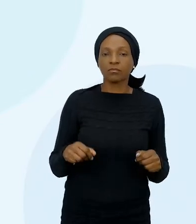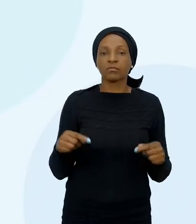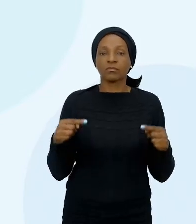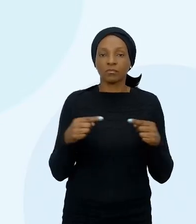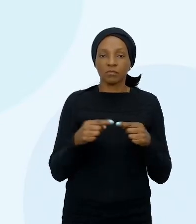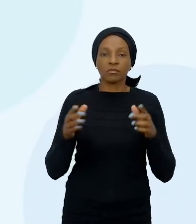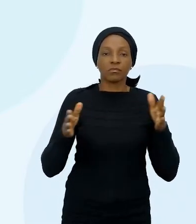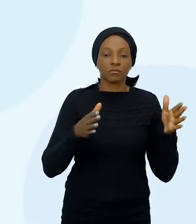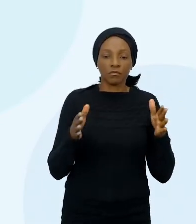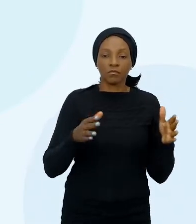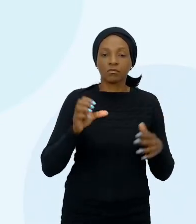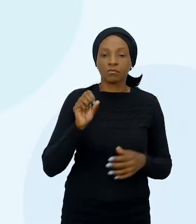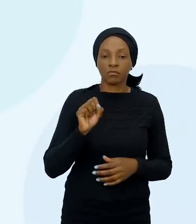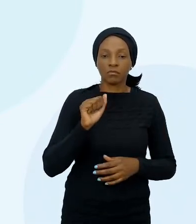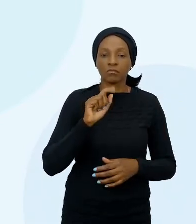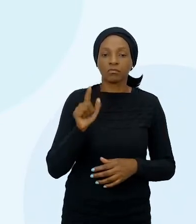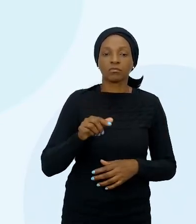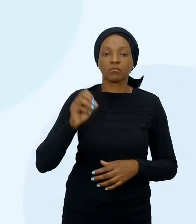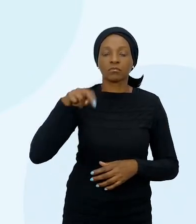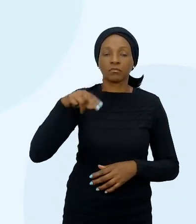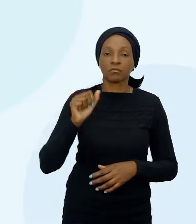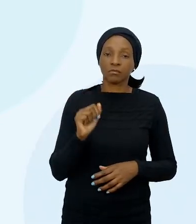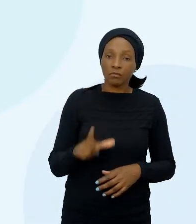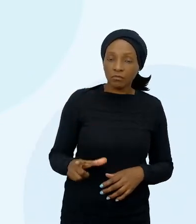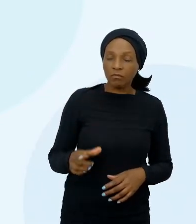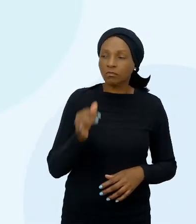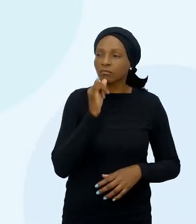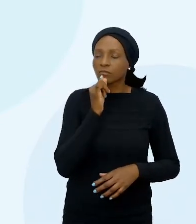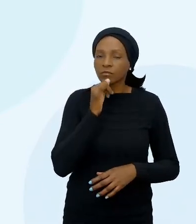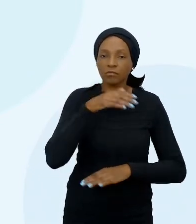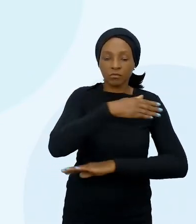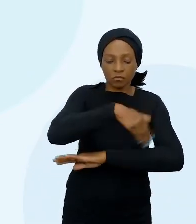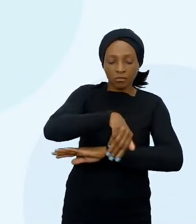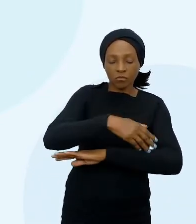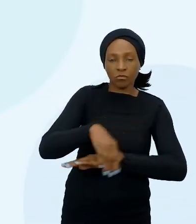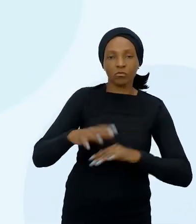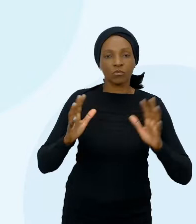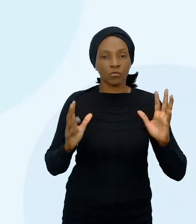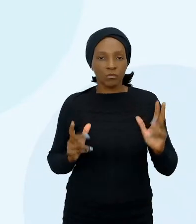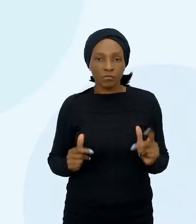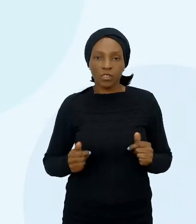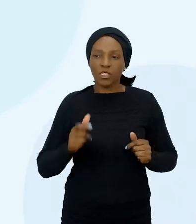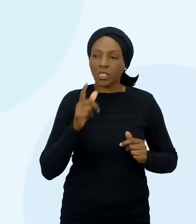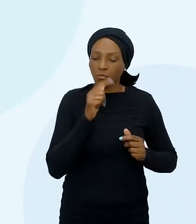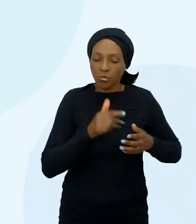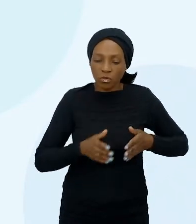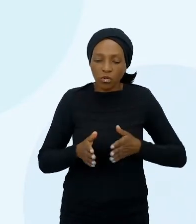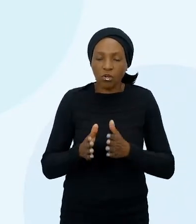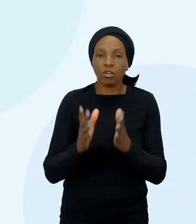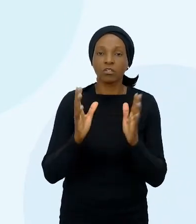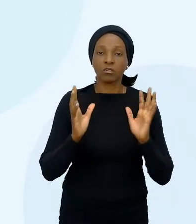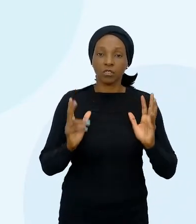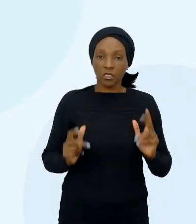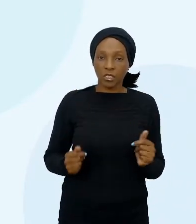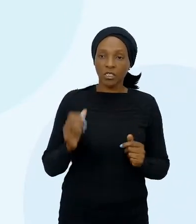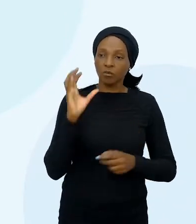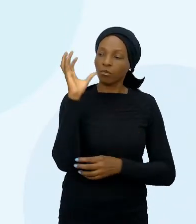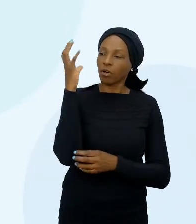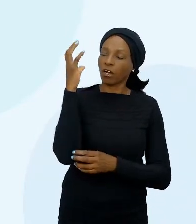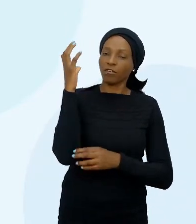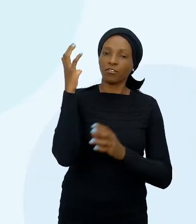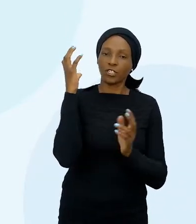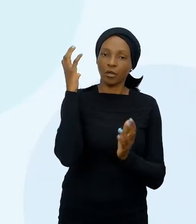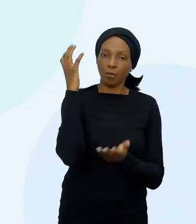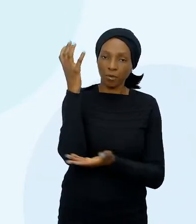por exemplo, limpeza de rua, limpeza de córrego, capina e poda de árvores tem que ser